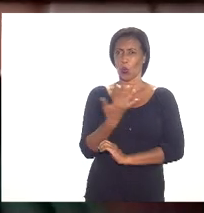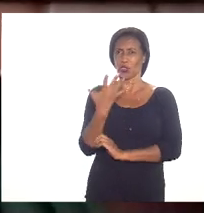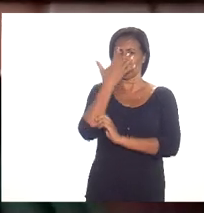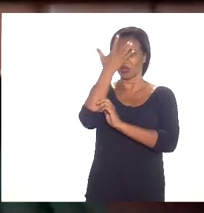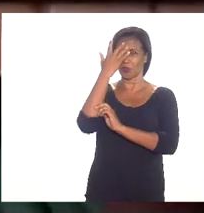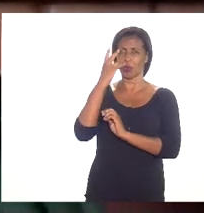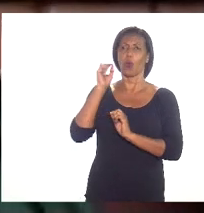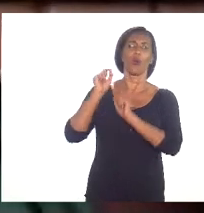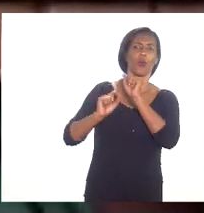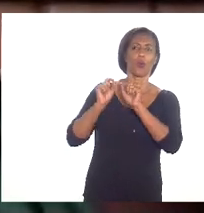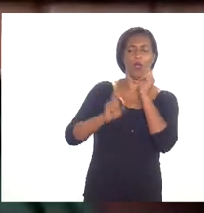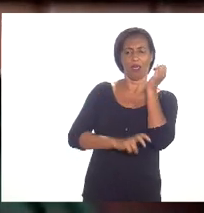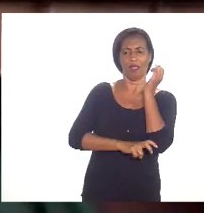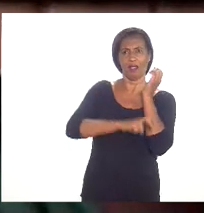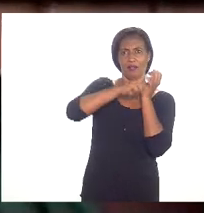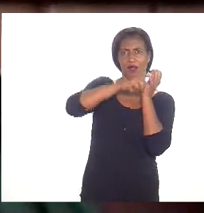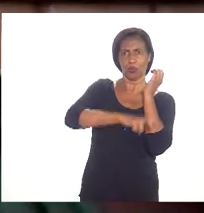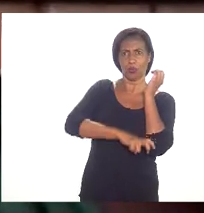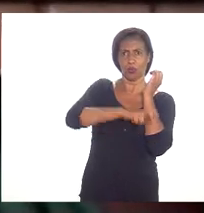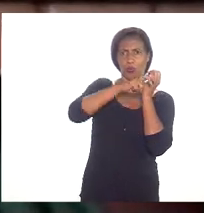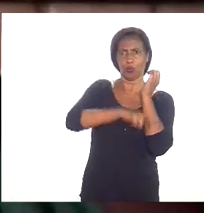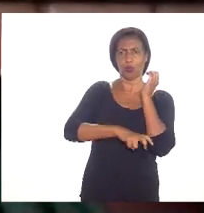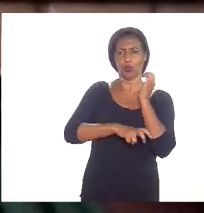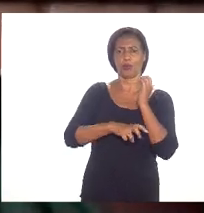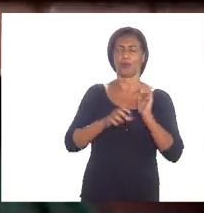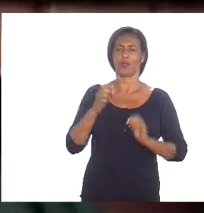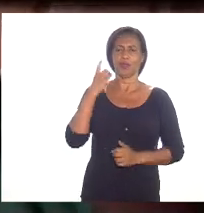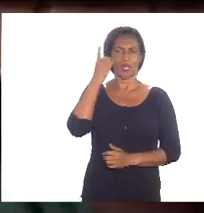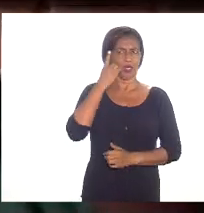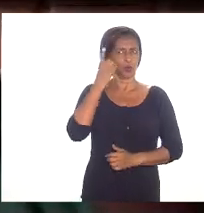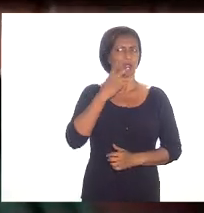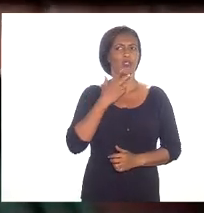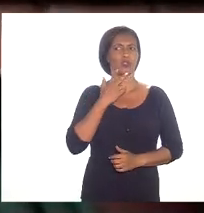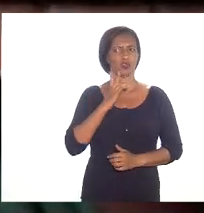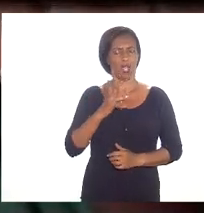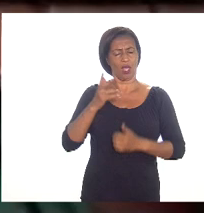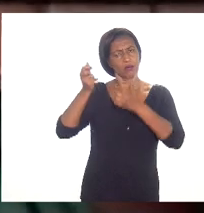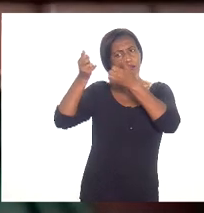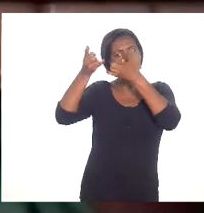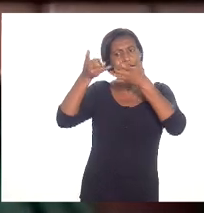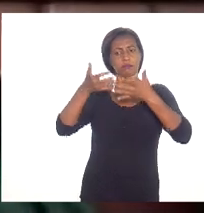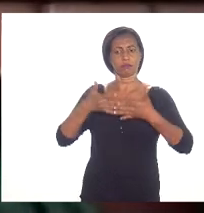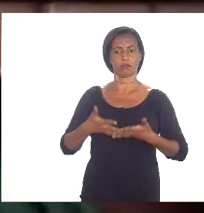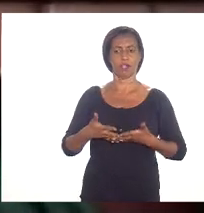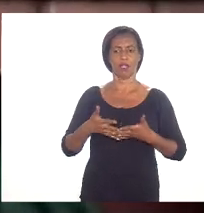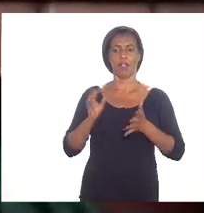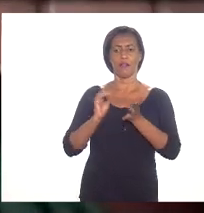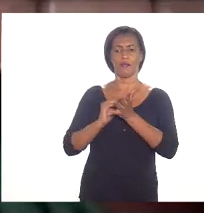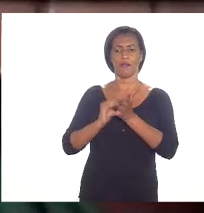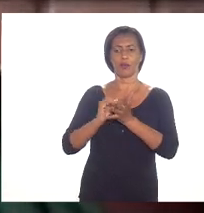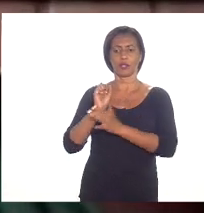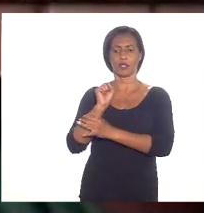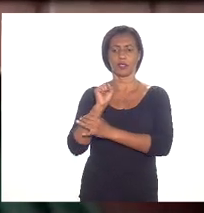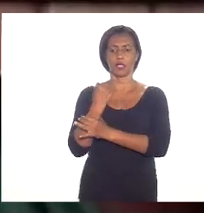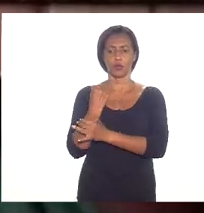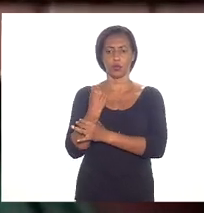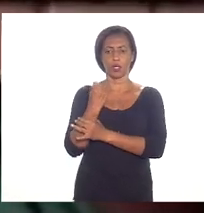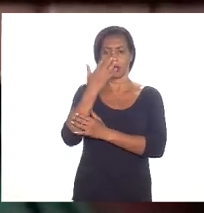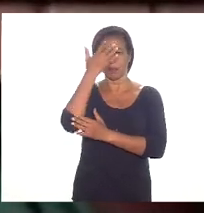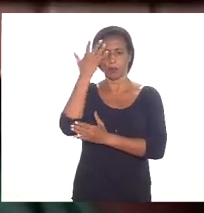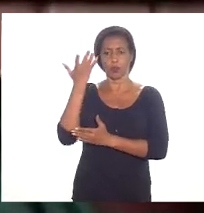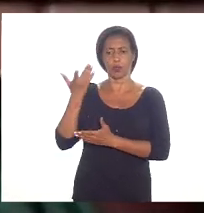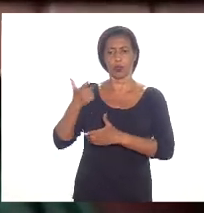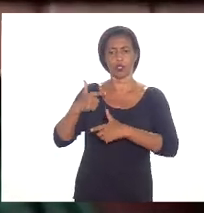elevador. Né? O deputado Flávio Serafini já fez aqui uma fala em relação a isso, a insegurança dos próprios